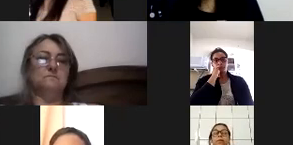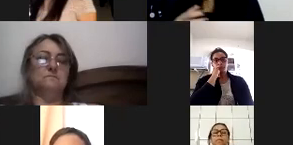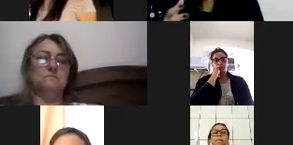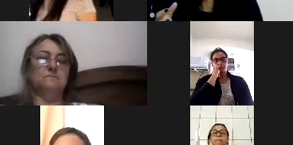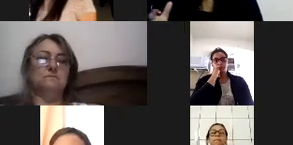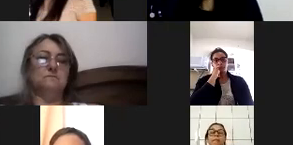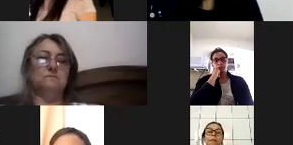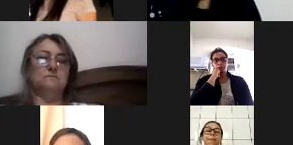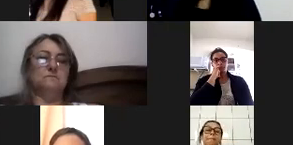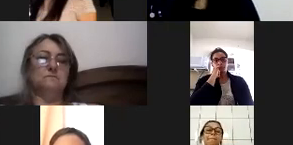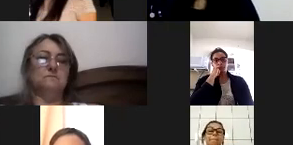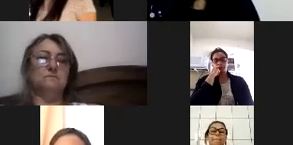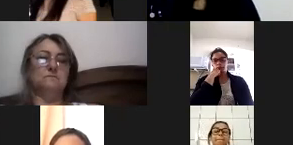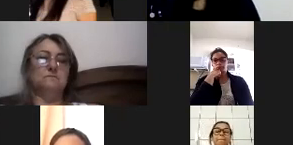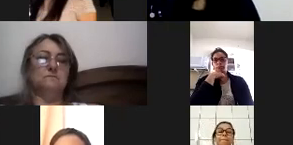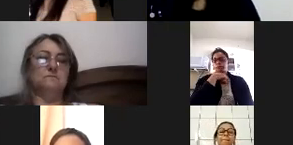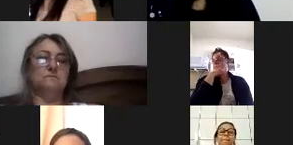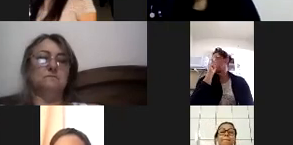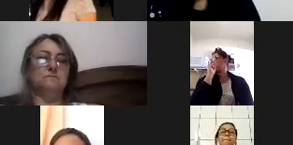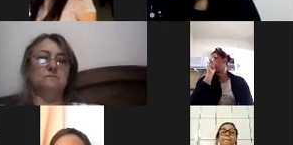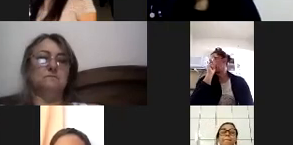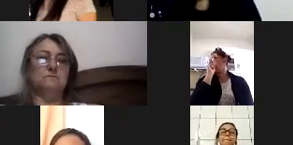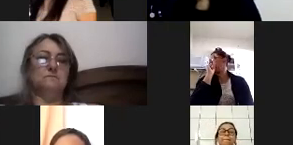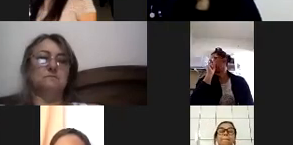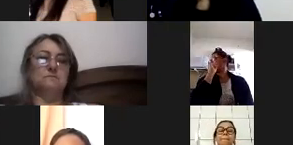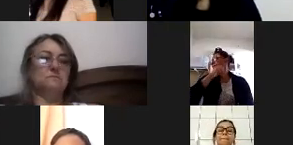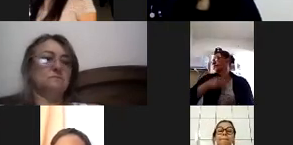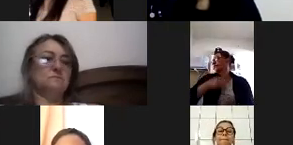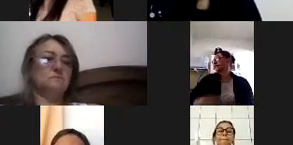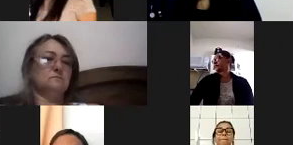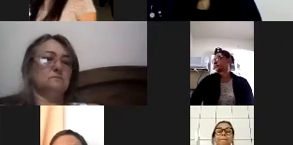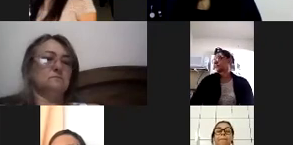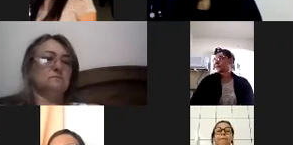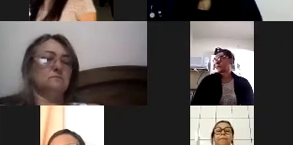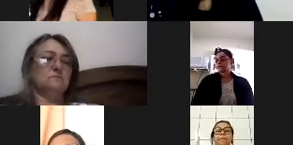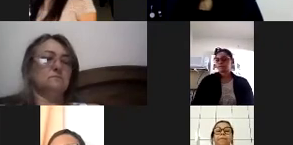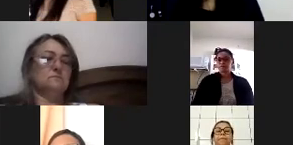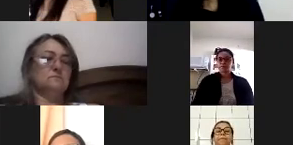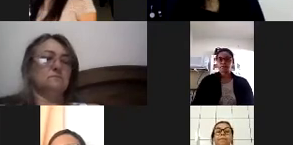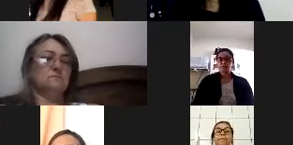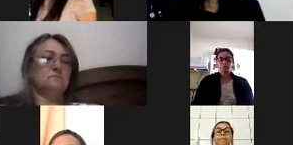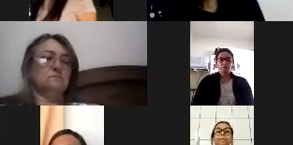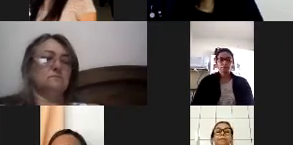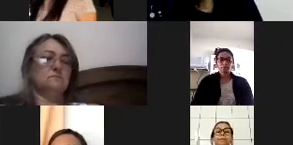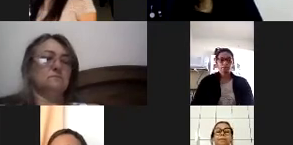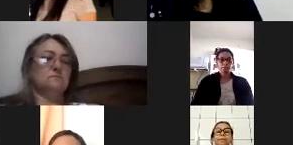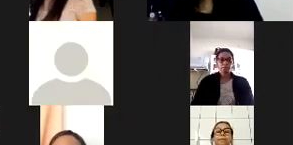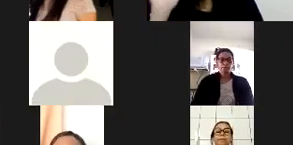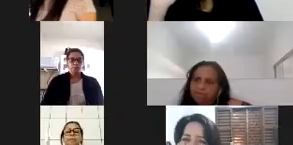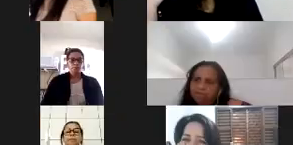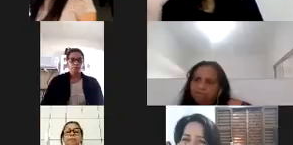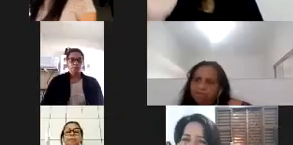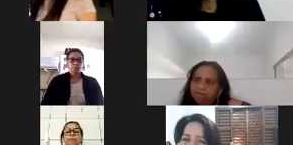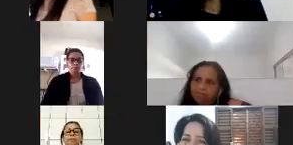mesmo, isso até para gente jovem, né? Quem de nós aqui não conhece alguém que caiu durante o banho? Isso acontece